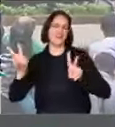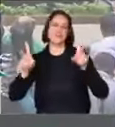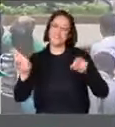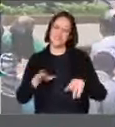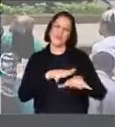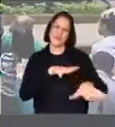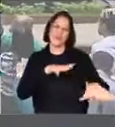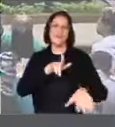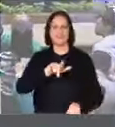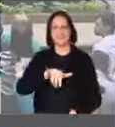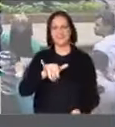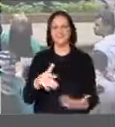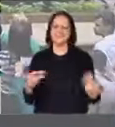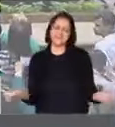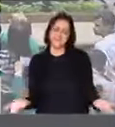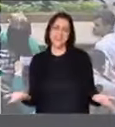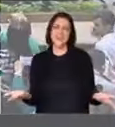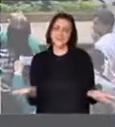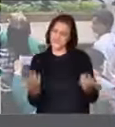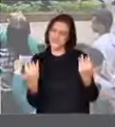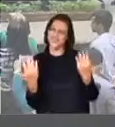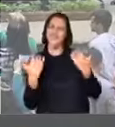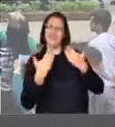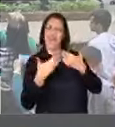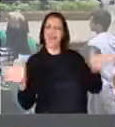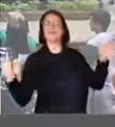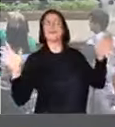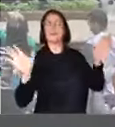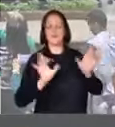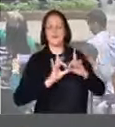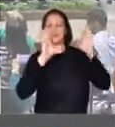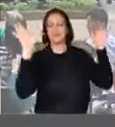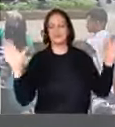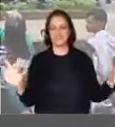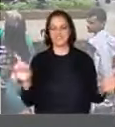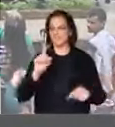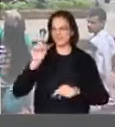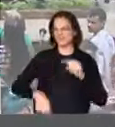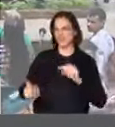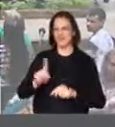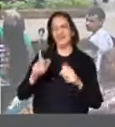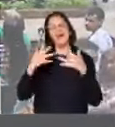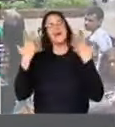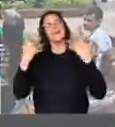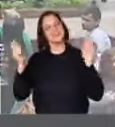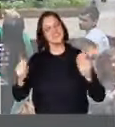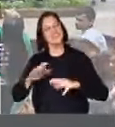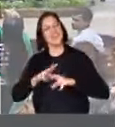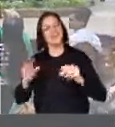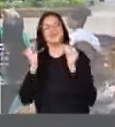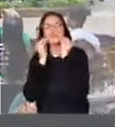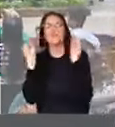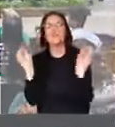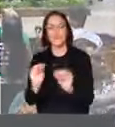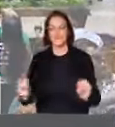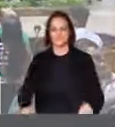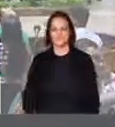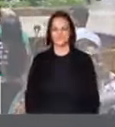parada gay. Então, abra a porta desse armário que não tem censura. Alegria, cura. Um beijo.